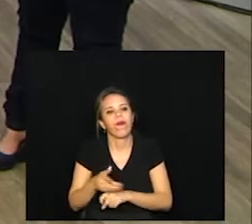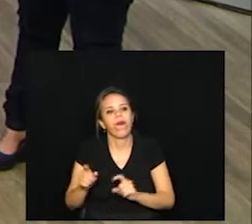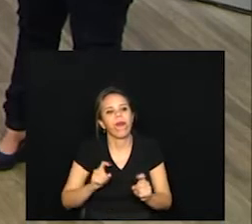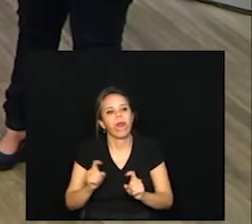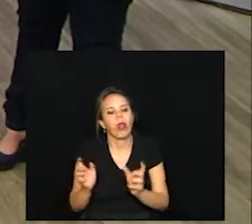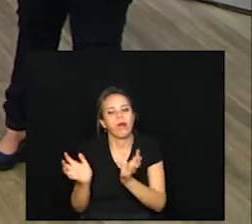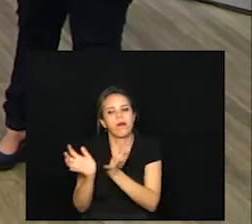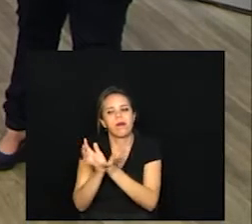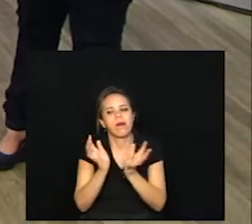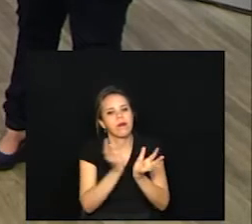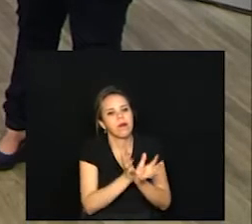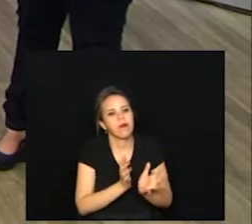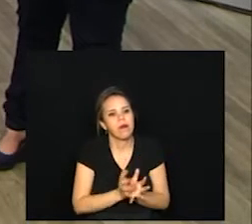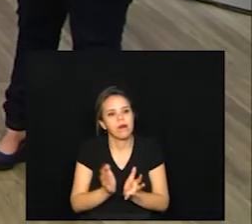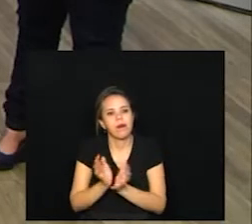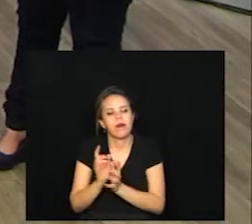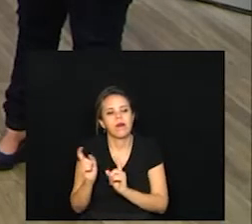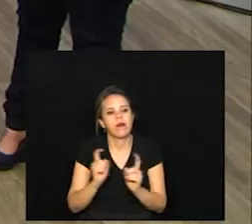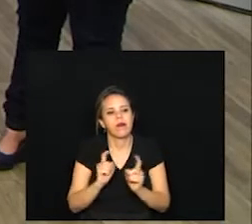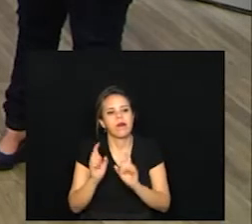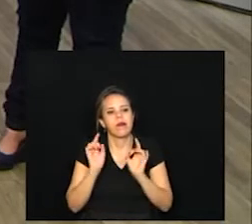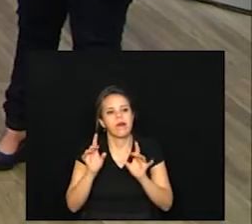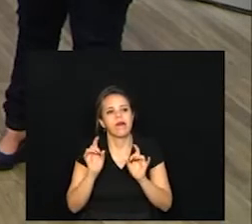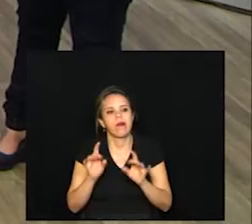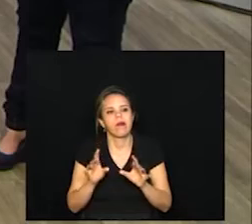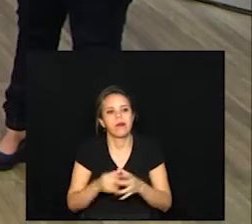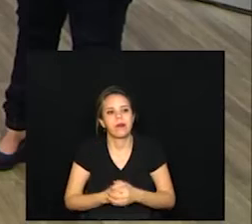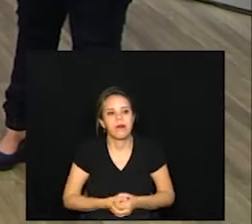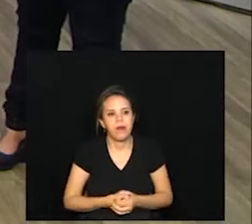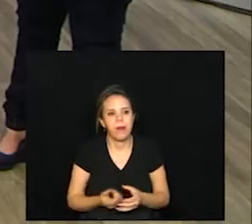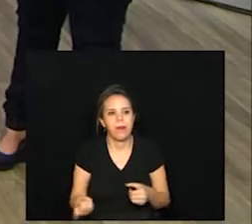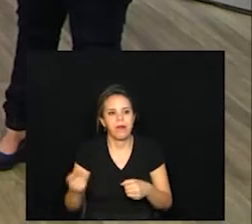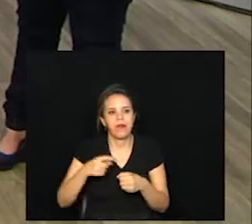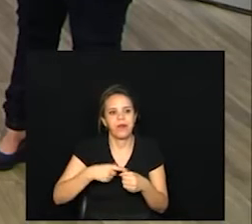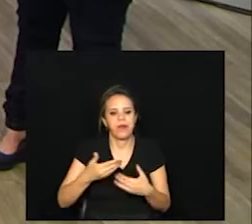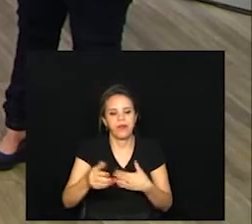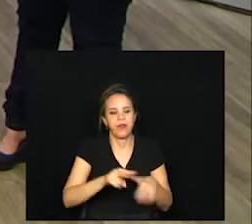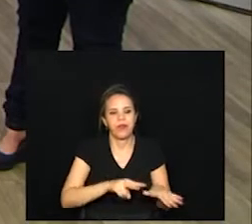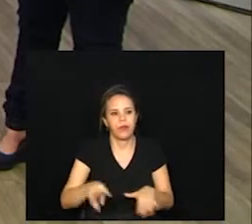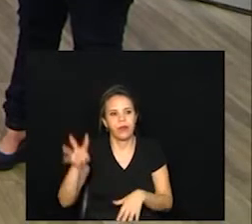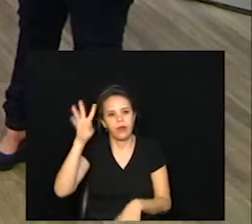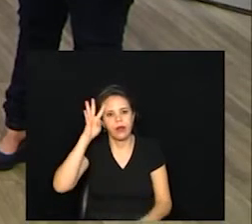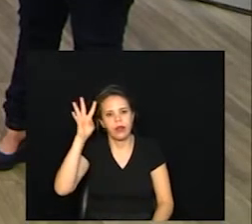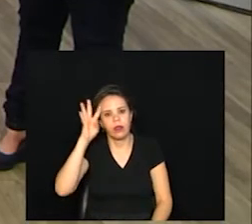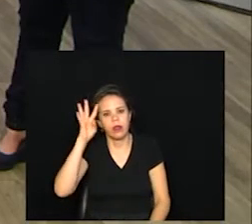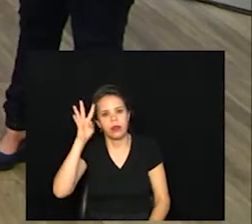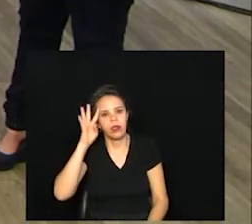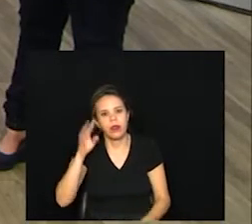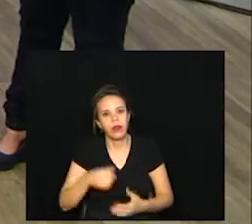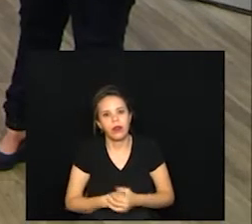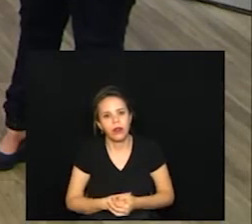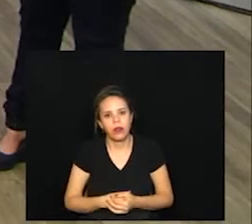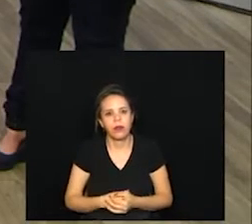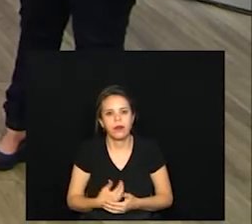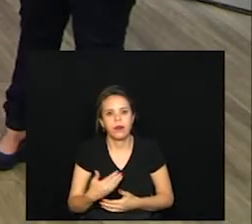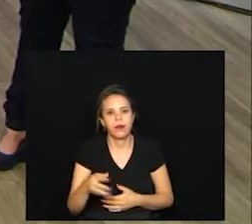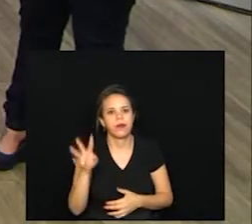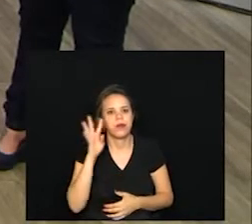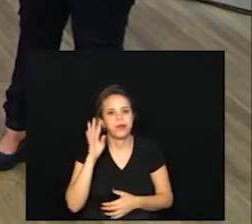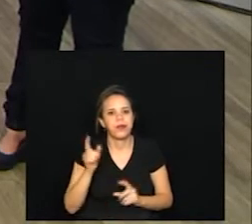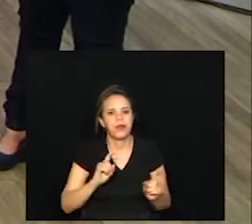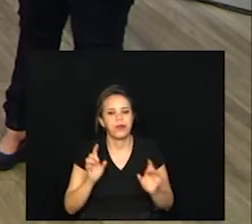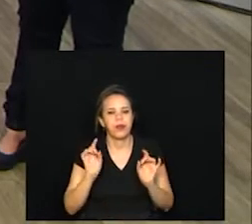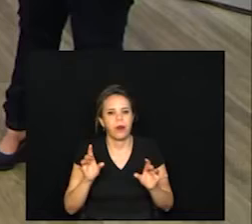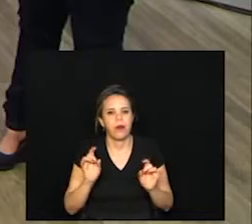de comissão e também da reunião extraordinária, que volta na semana que vem, na quarta-feira, né, Mina? Isso, próxima quarta-feira,